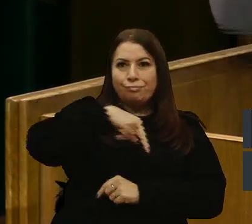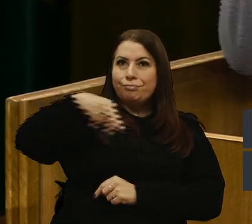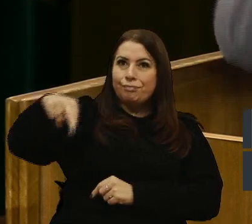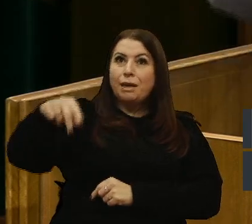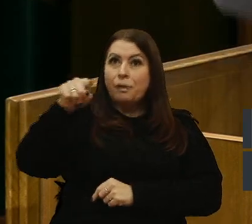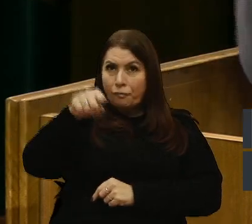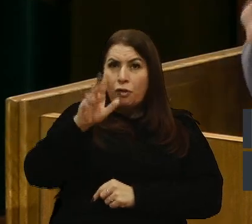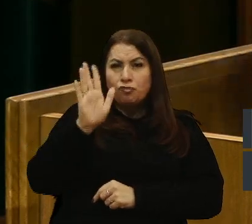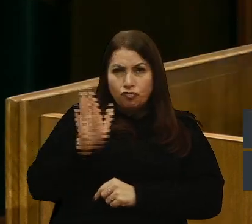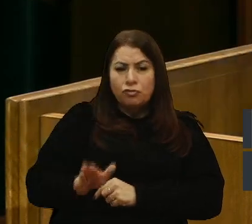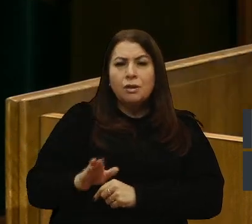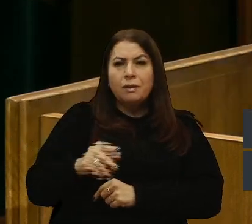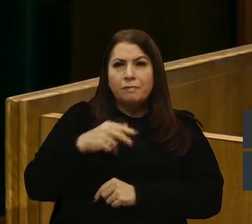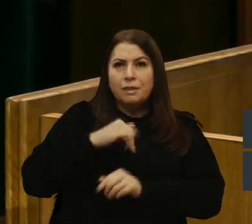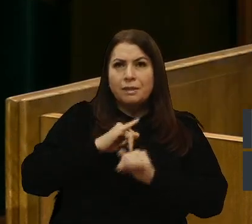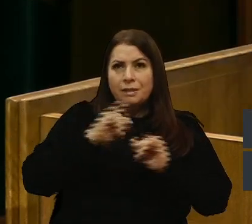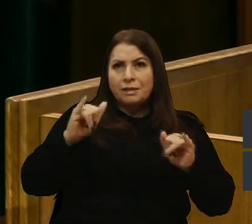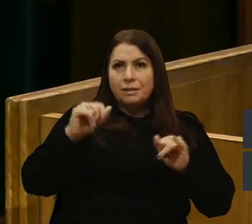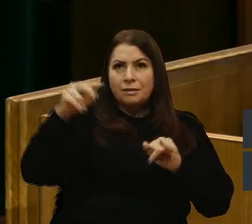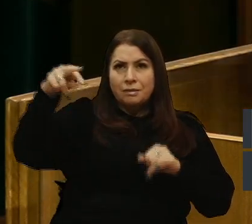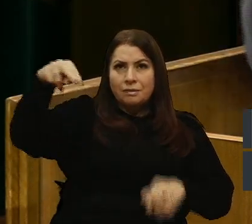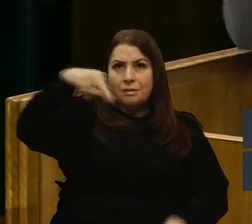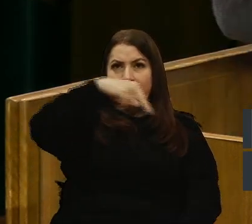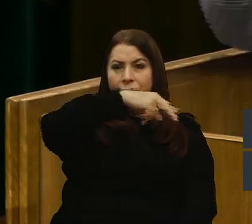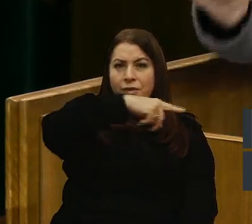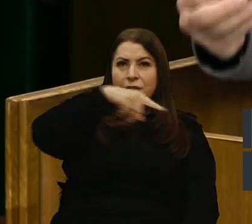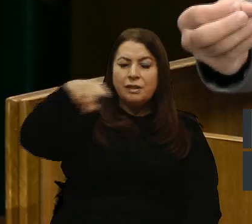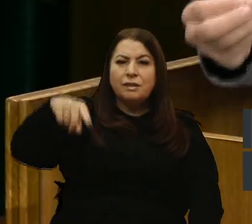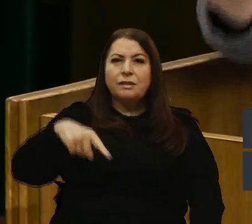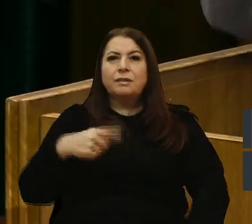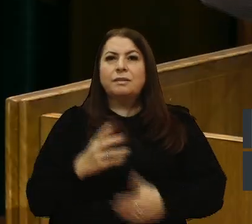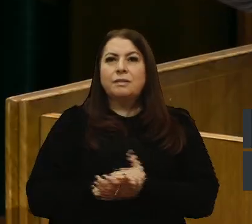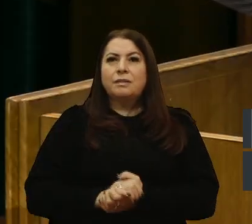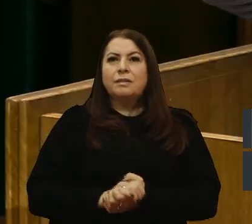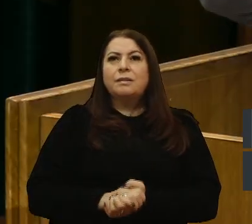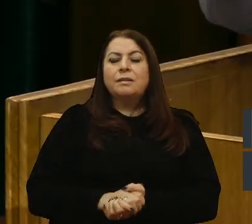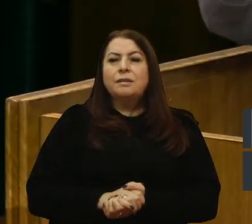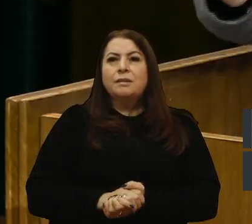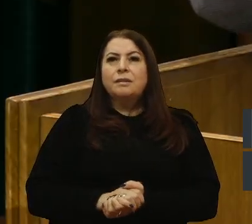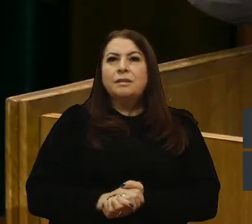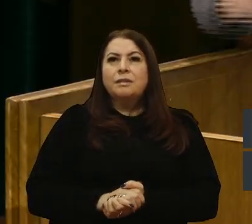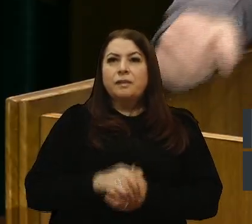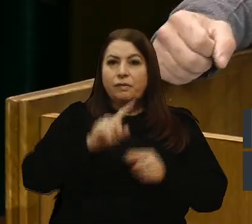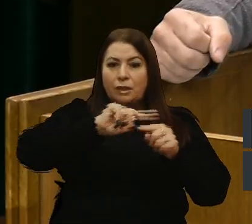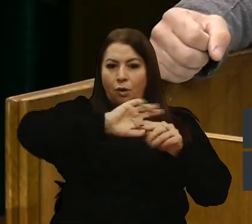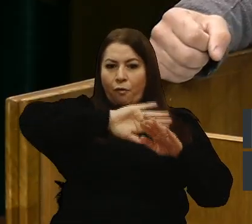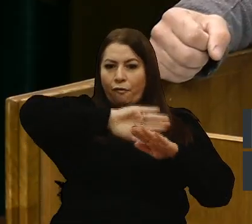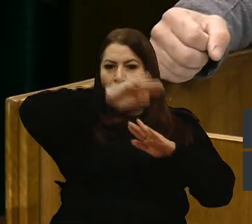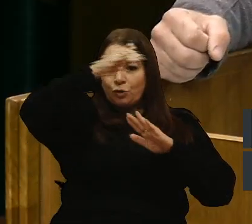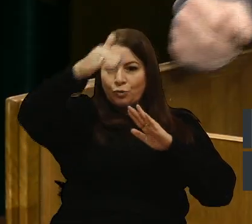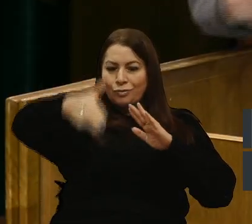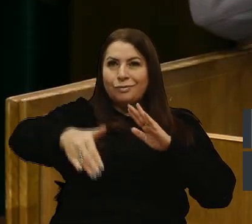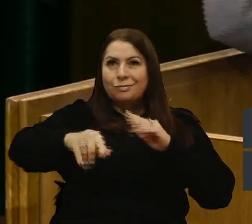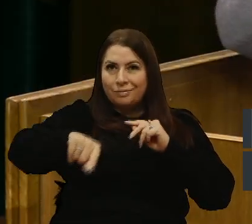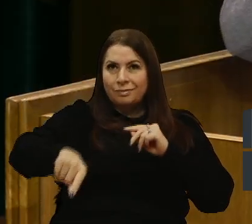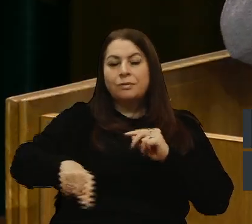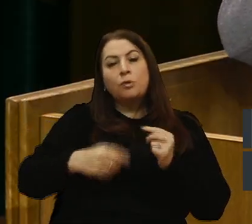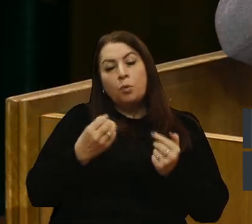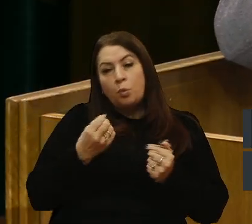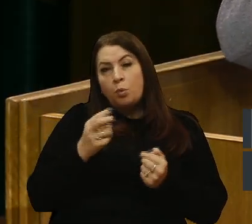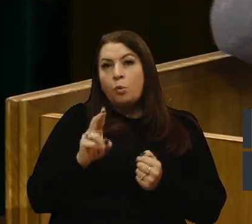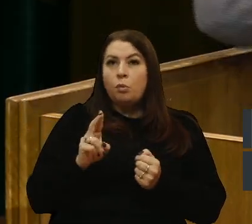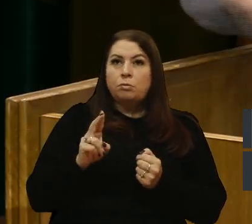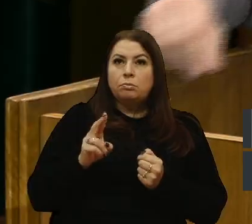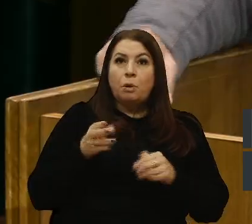foi anunciada uma passarela. Nós deveríamos fazer um viaduto ou